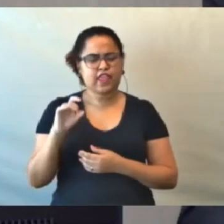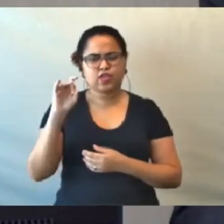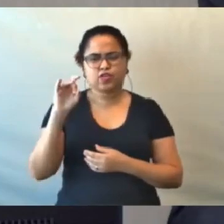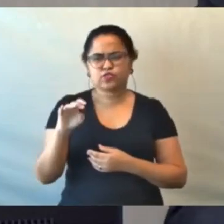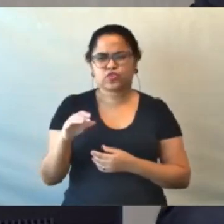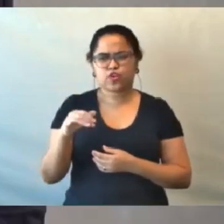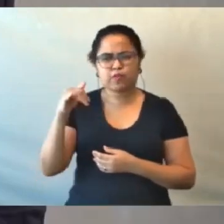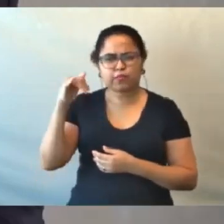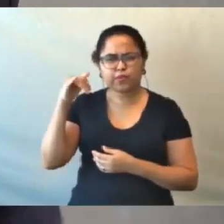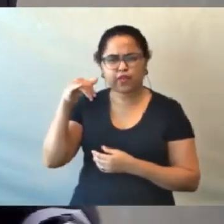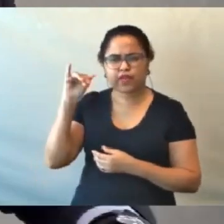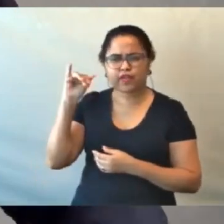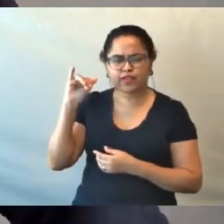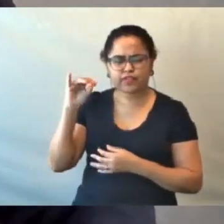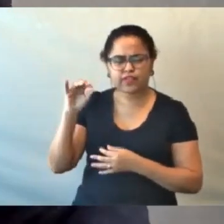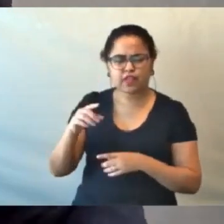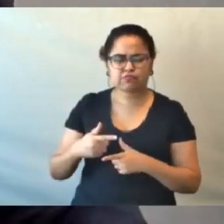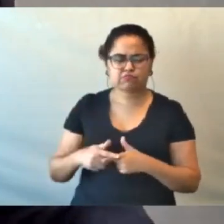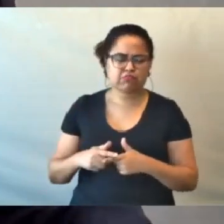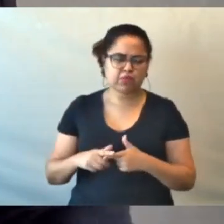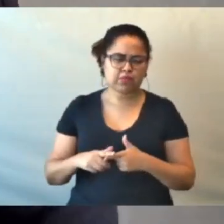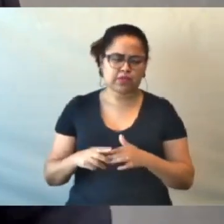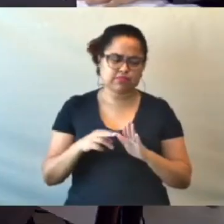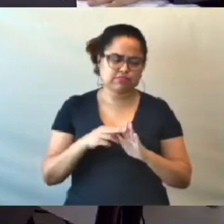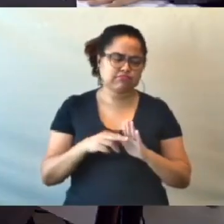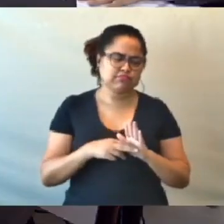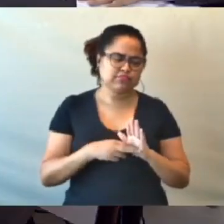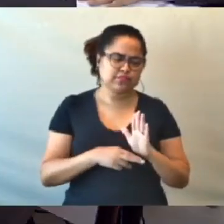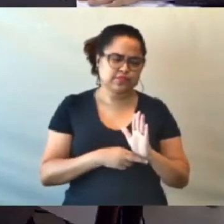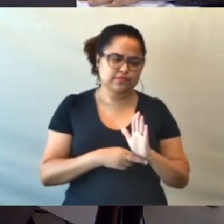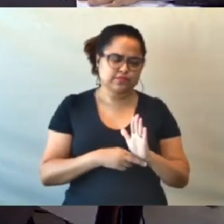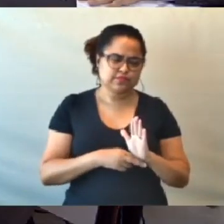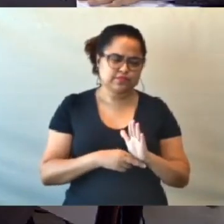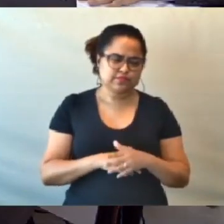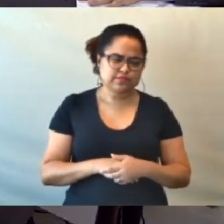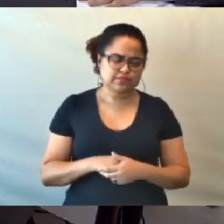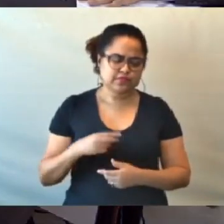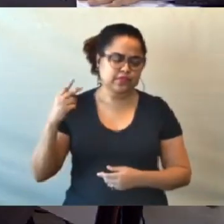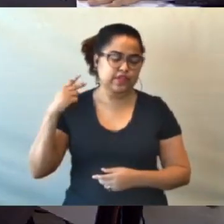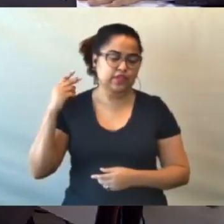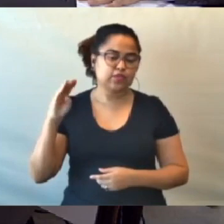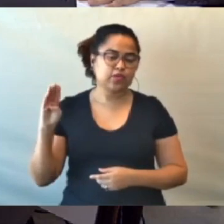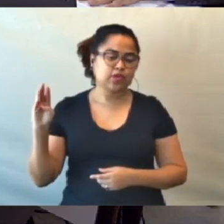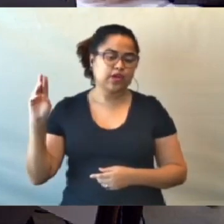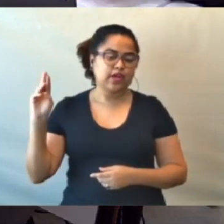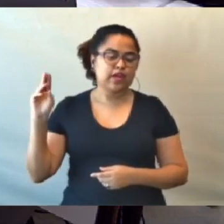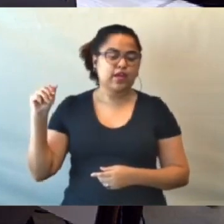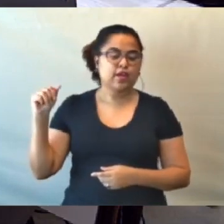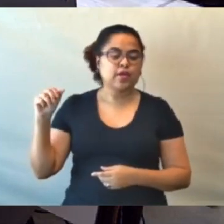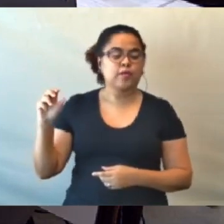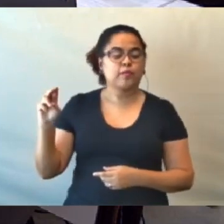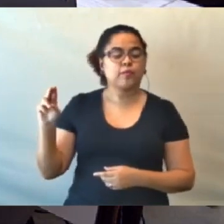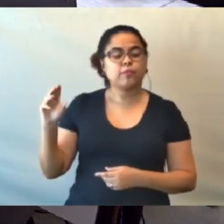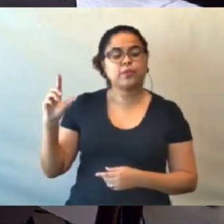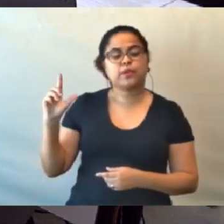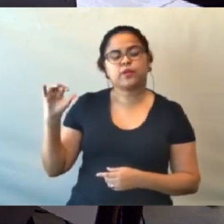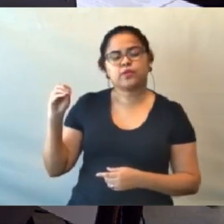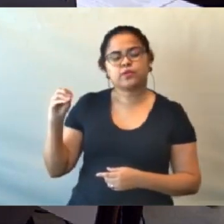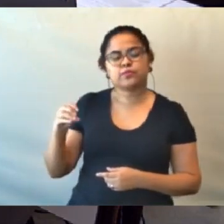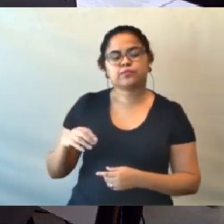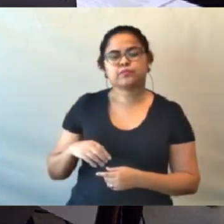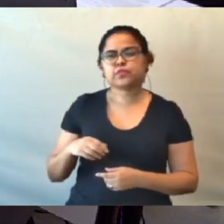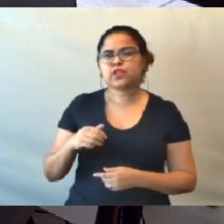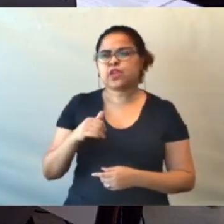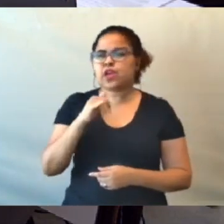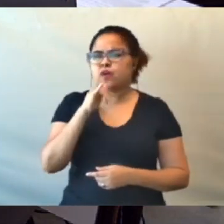Braulio. Só para utilizar um exemplo que a professora Alessandra também usou no início